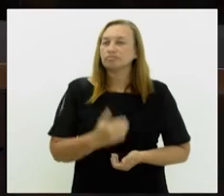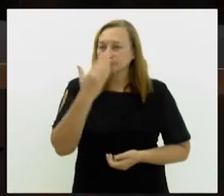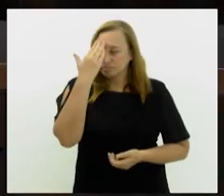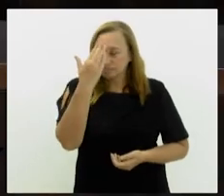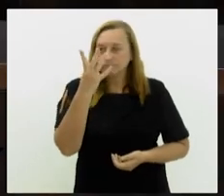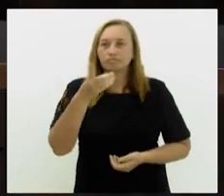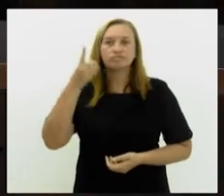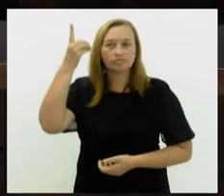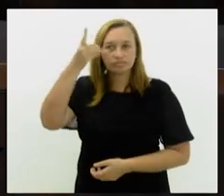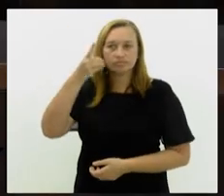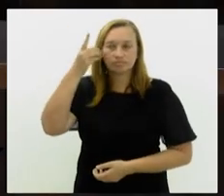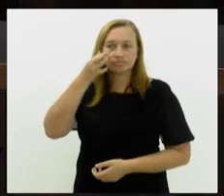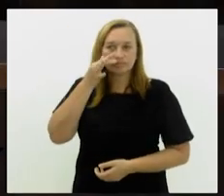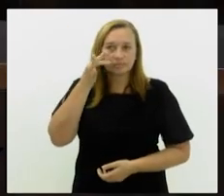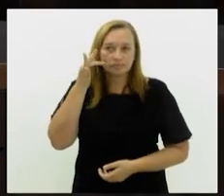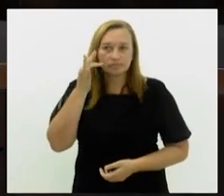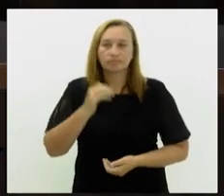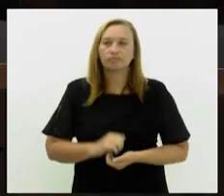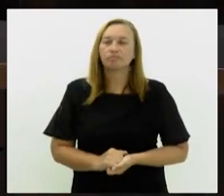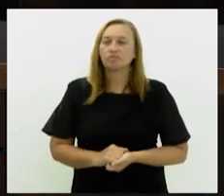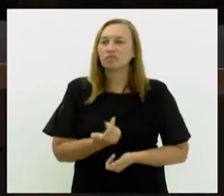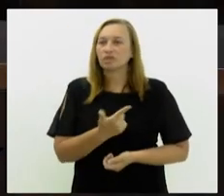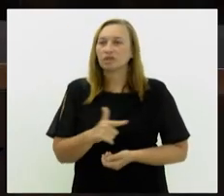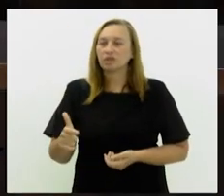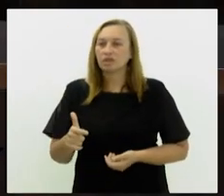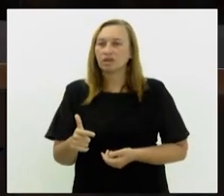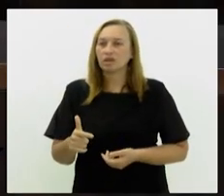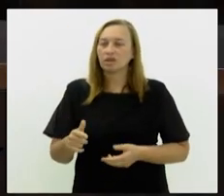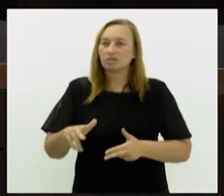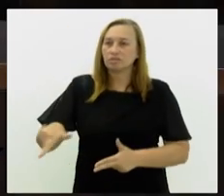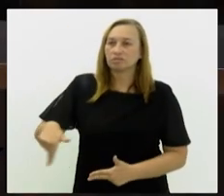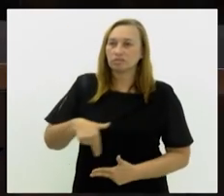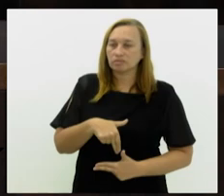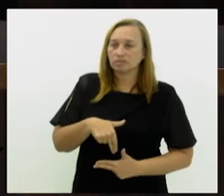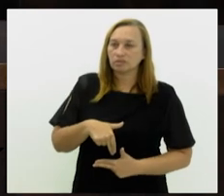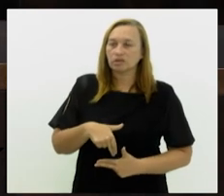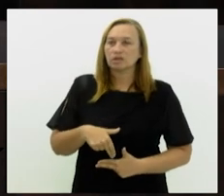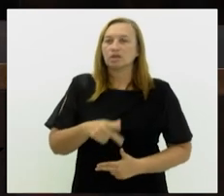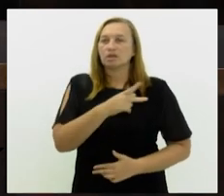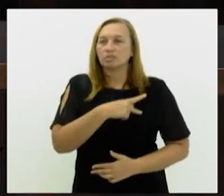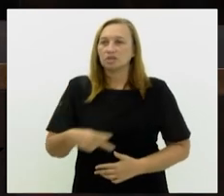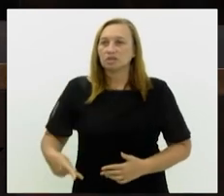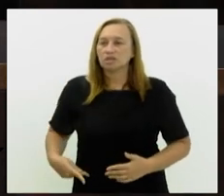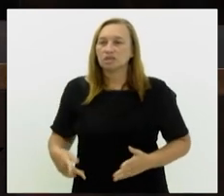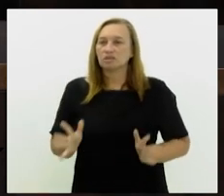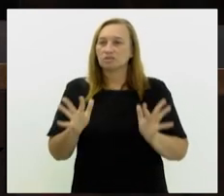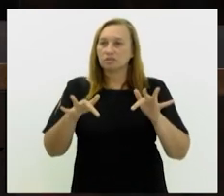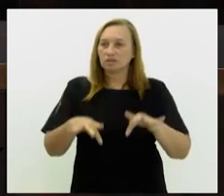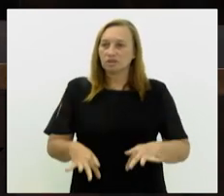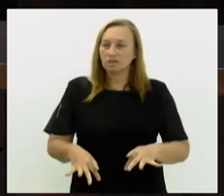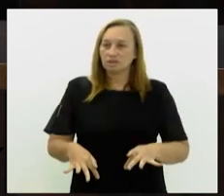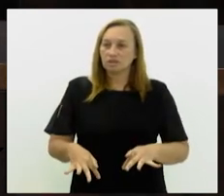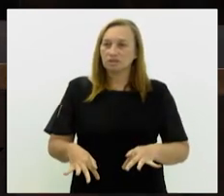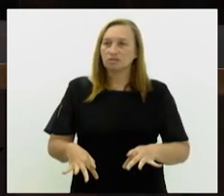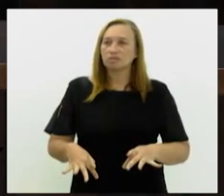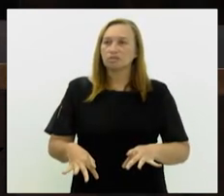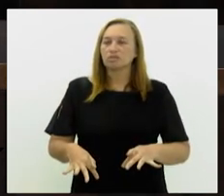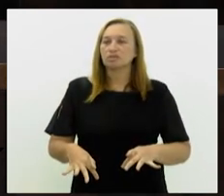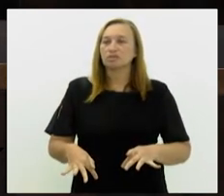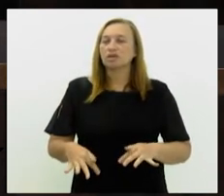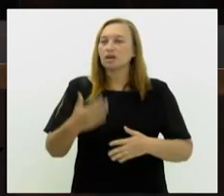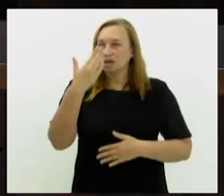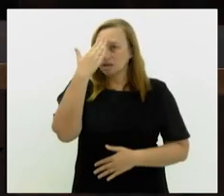Agradecendo ao deputado Flávio Serafini, não havendo mais jogador inscrito, a presidência encerra a presente sessão,